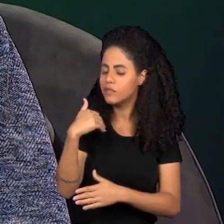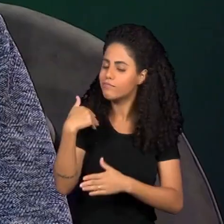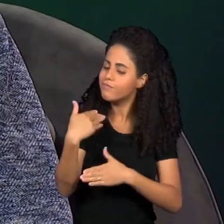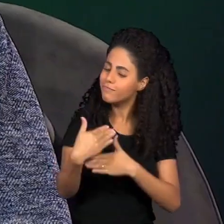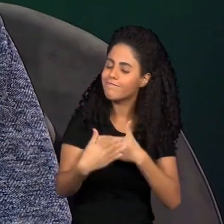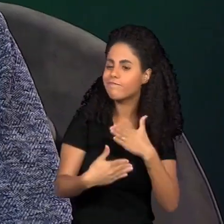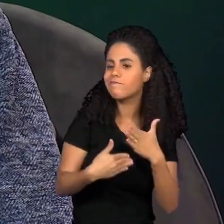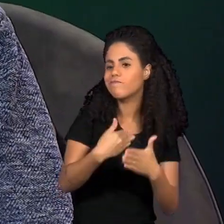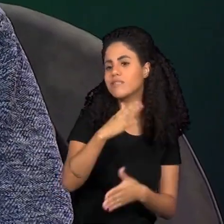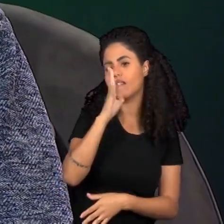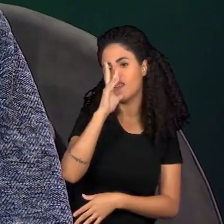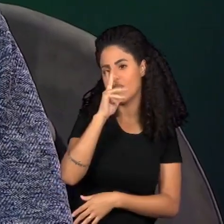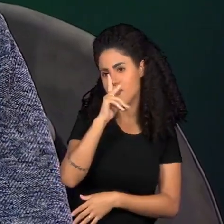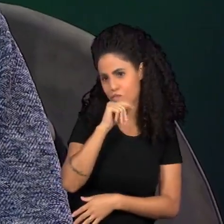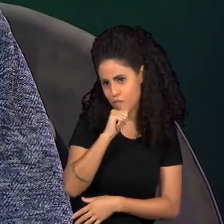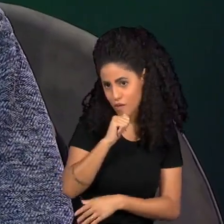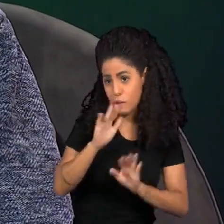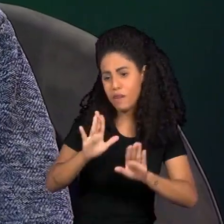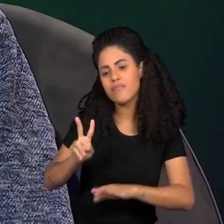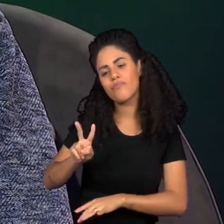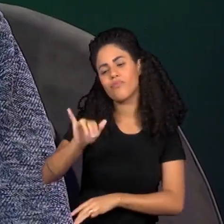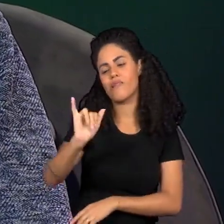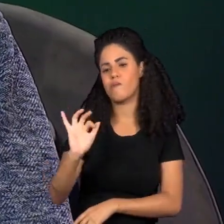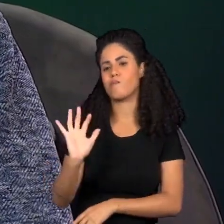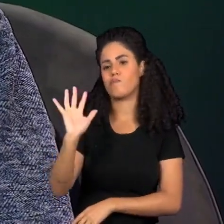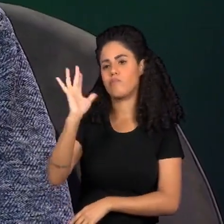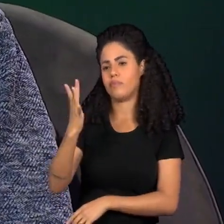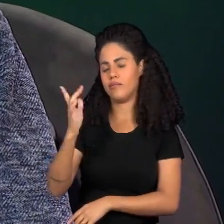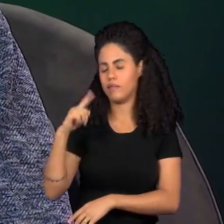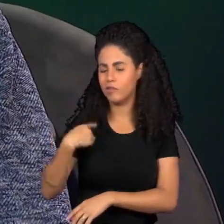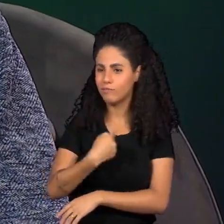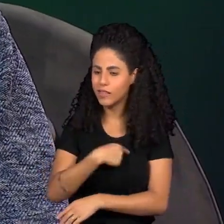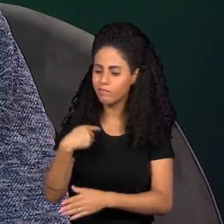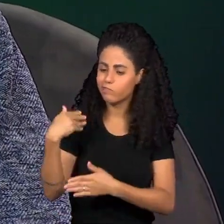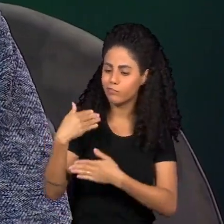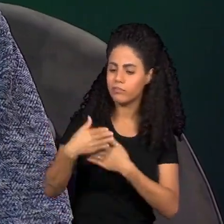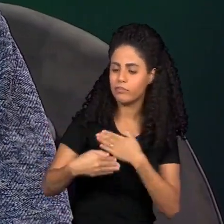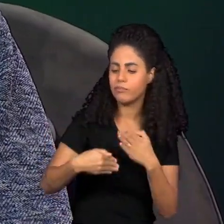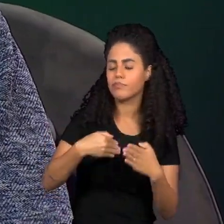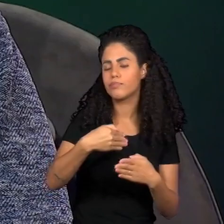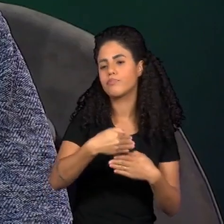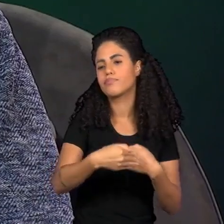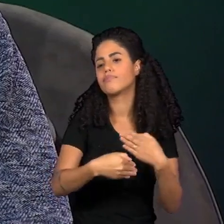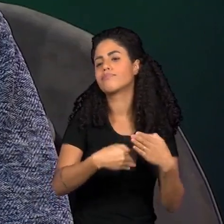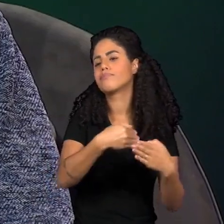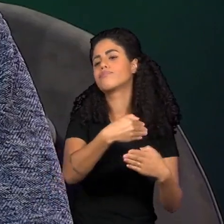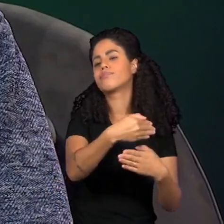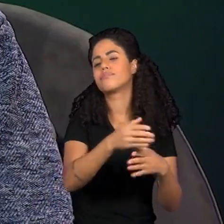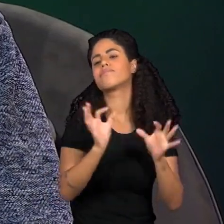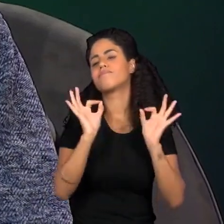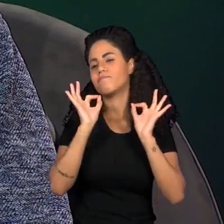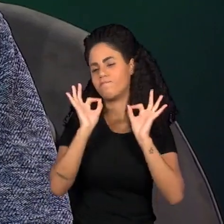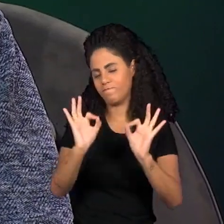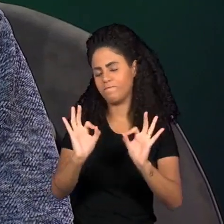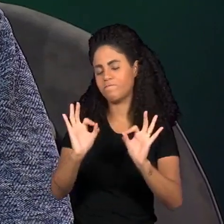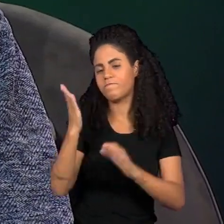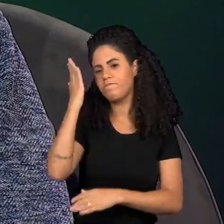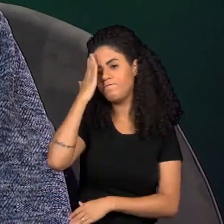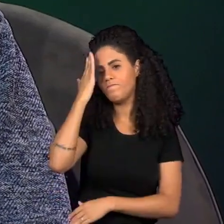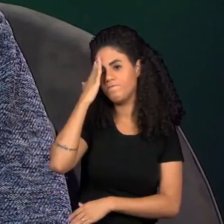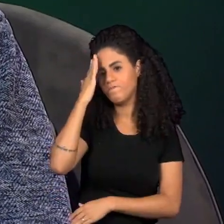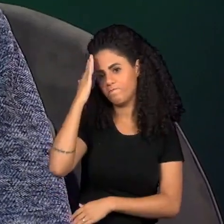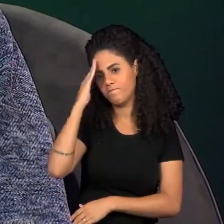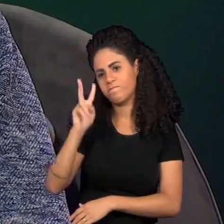Nós demos, né, um passo a mais, nós estamos indo na direção do que certo que vamos chegar lá.